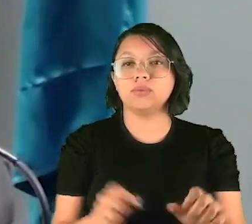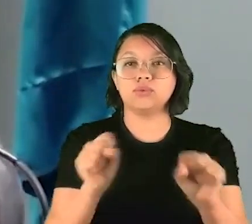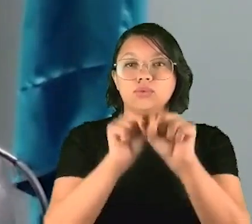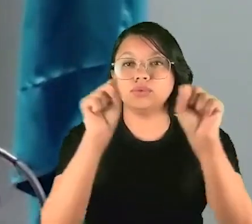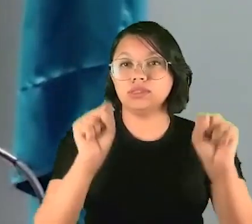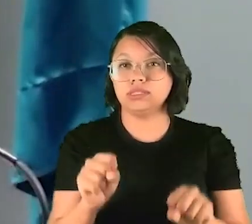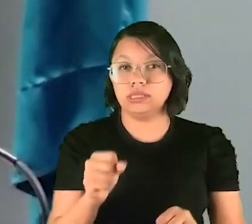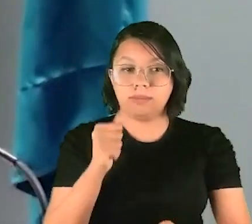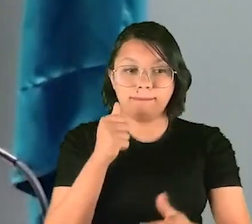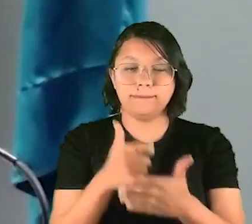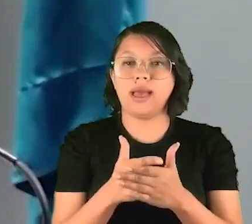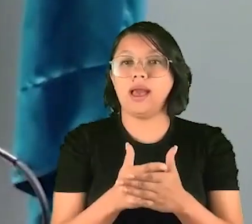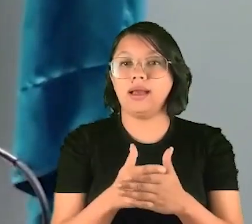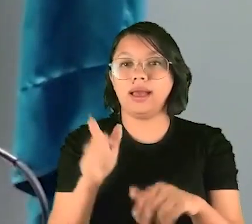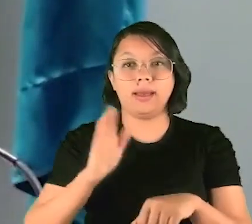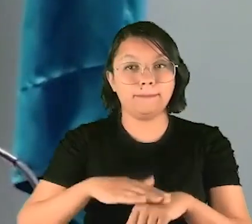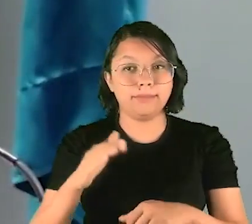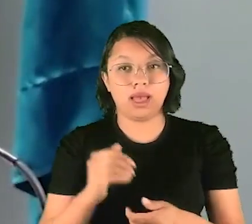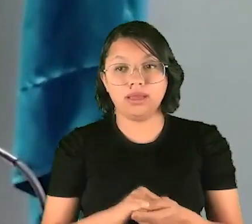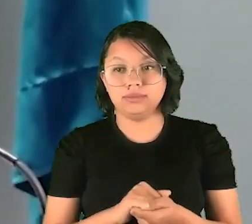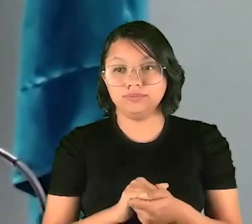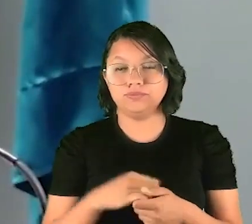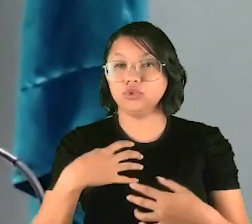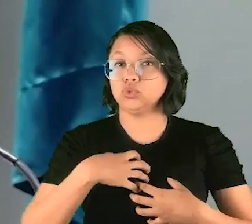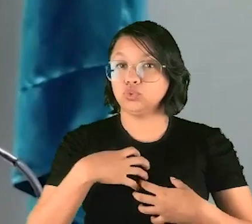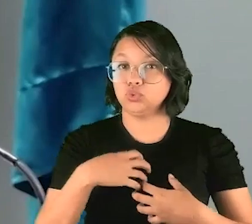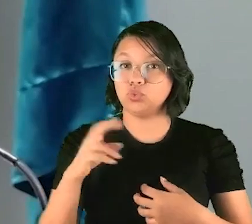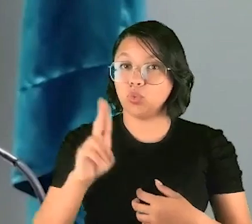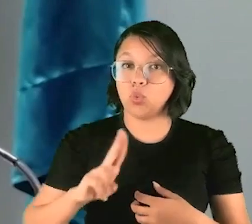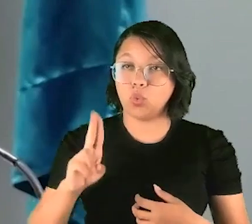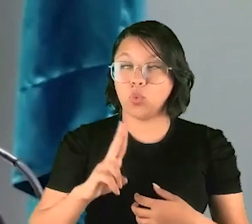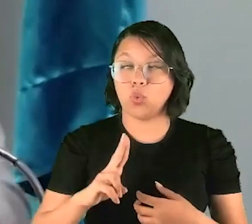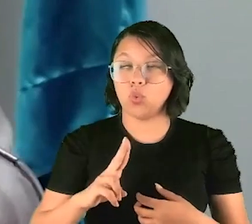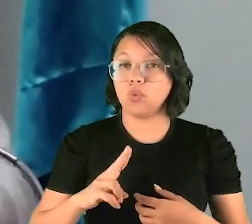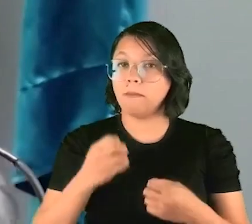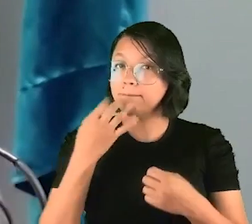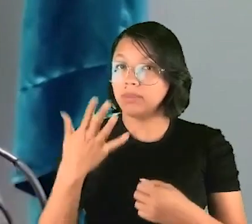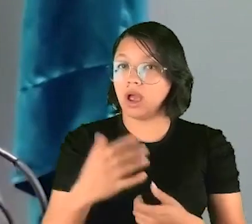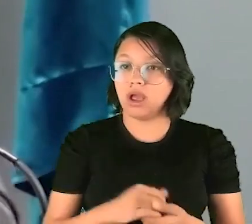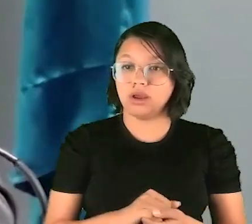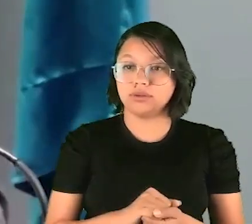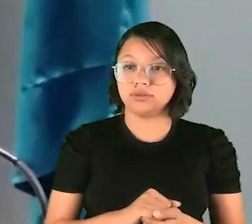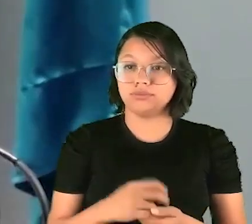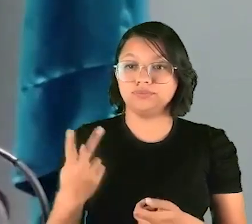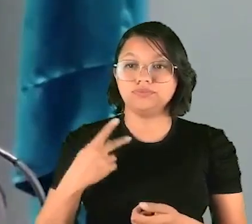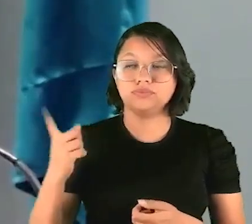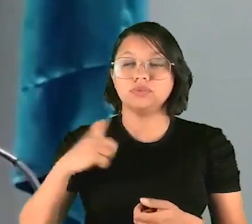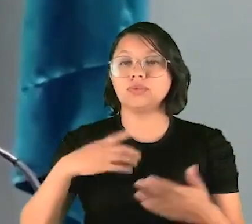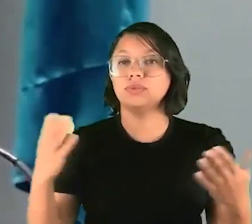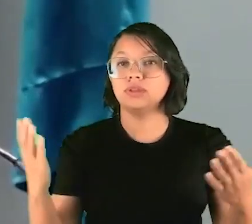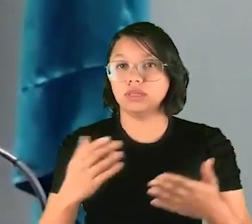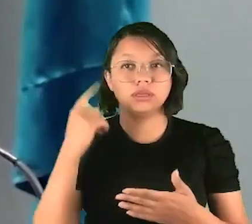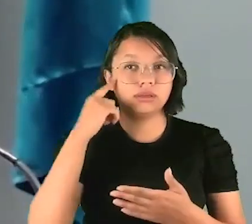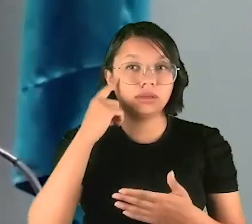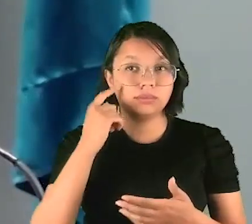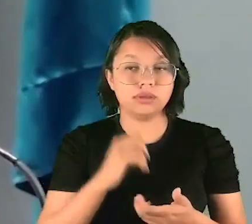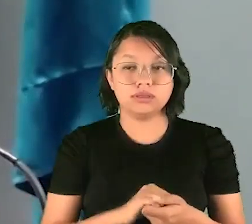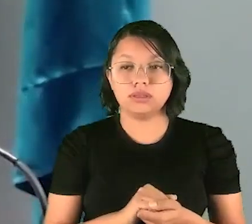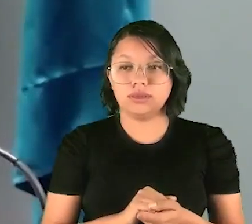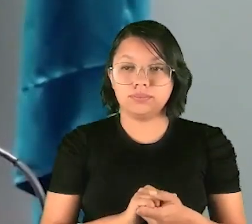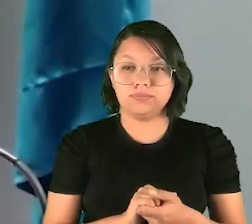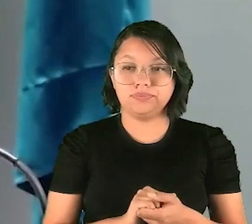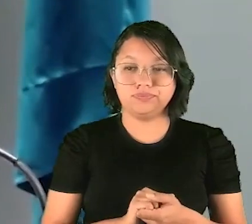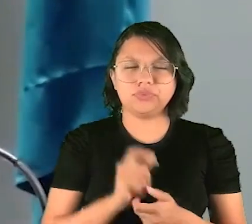nós possamos colaborar para que o sistema possa financiar cada vez mais de uma maneira útil e eficiente,